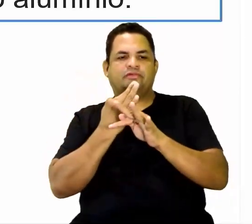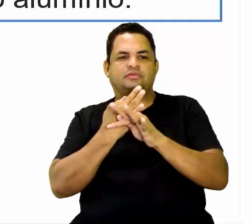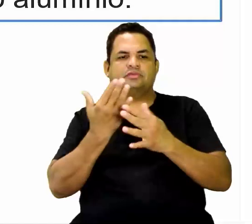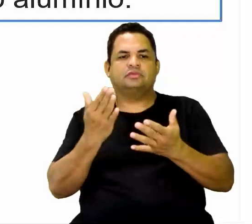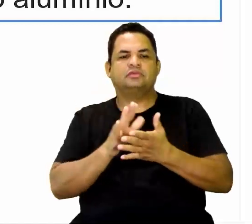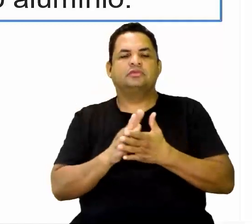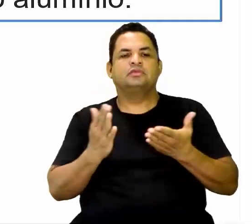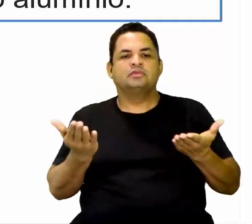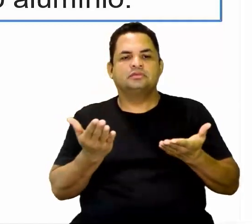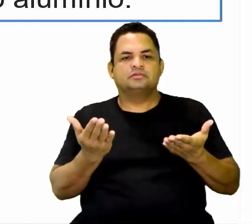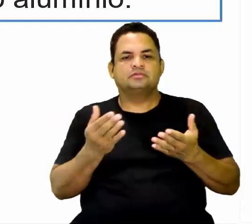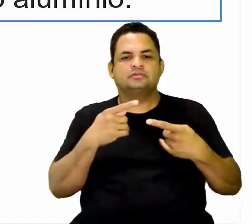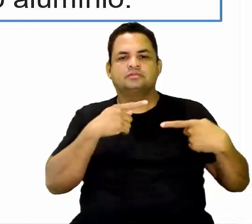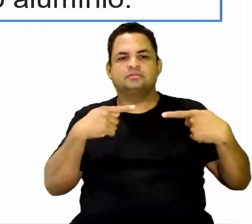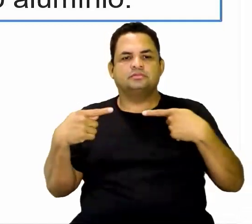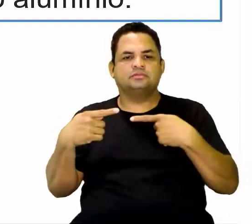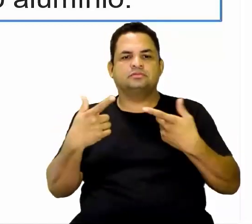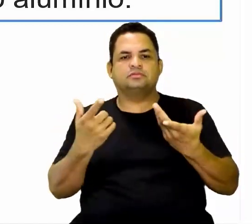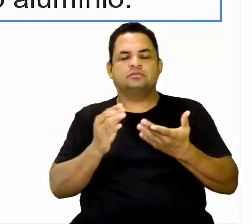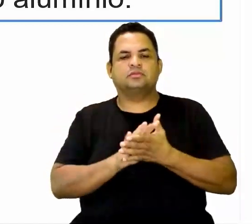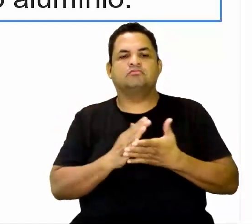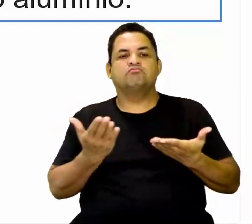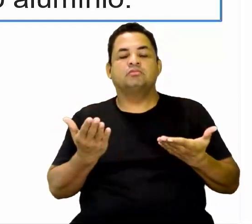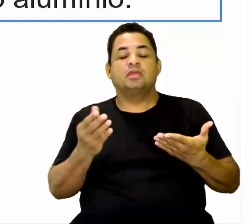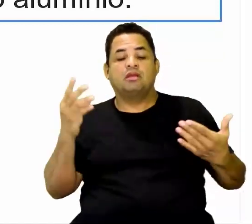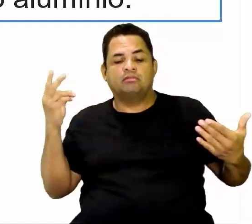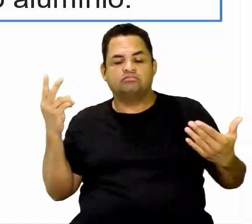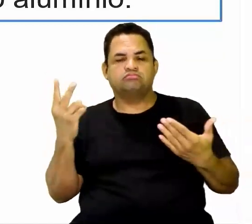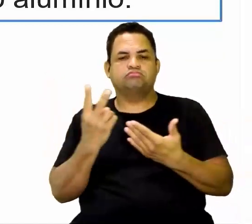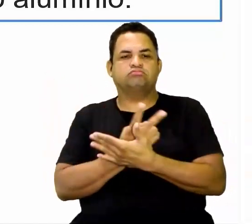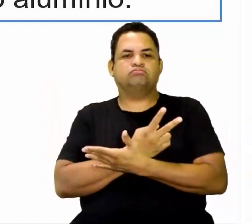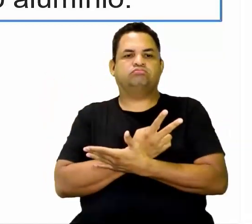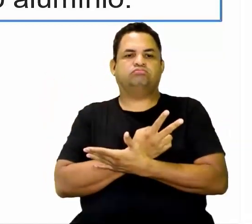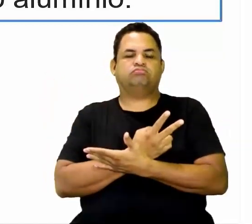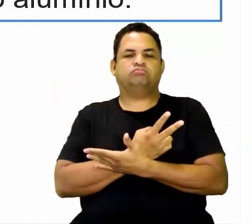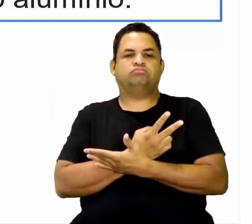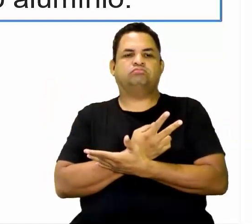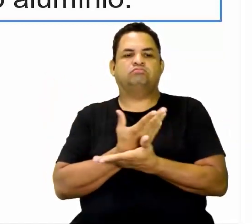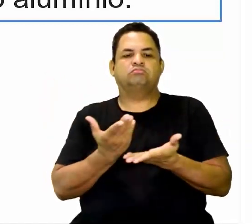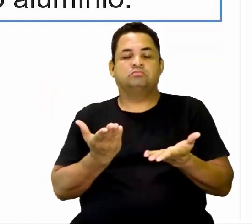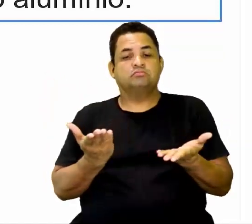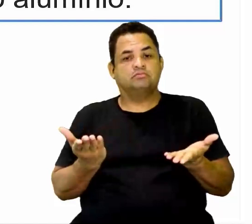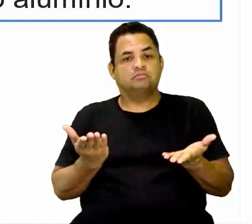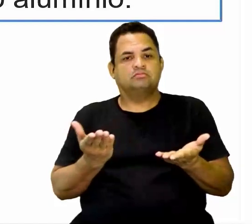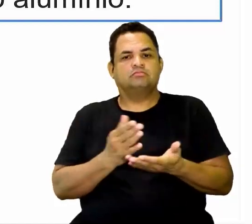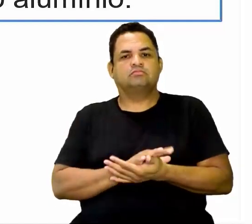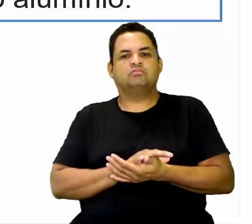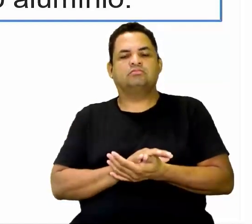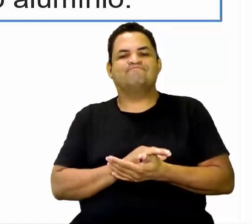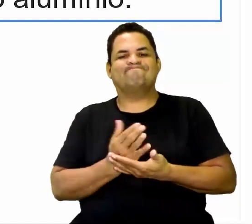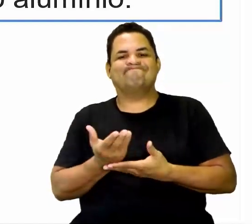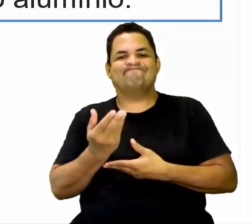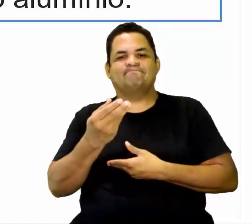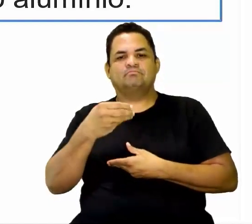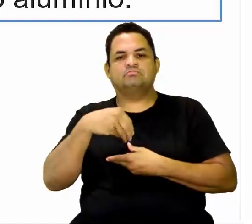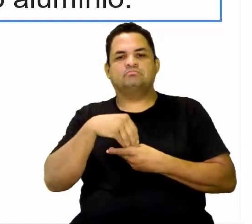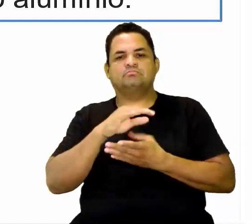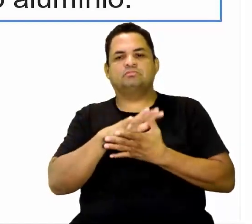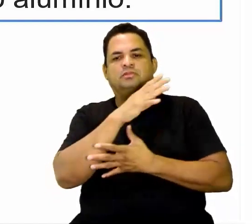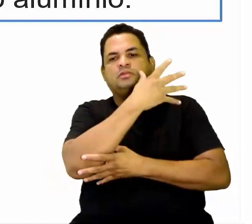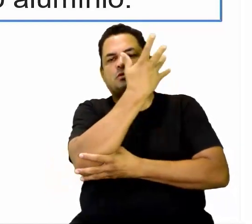físico está relacionado exatamente com o quê? É aquele que ocorre na